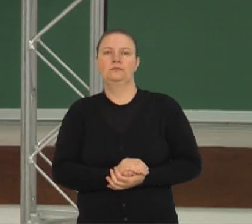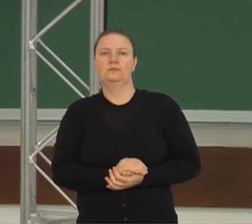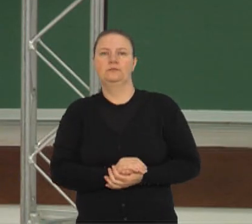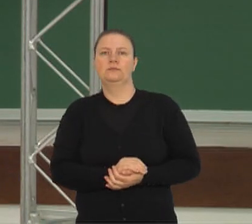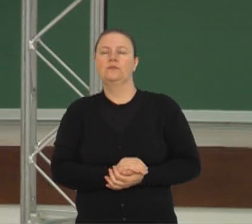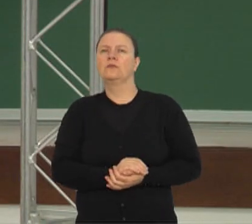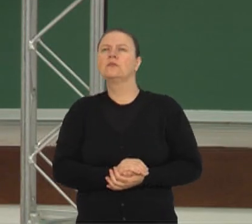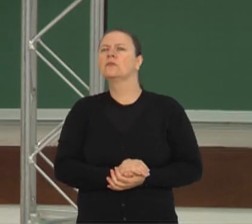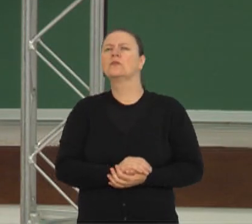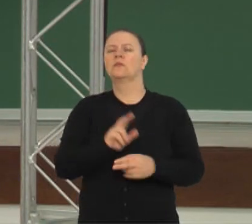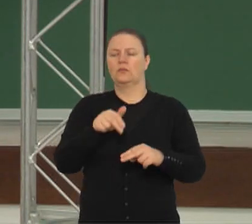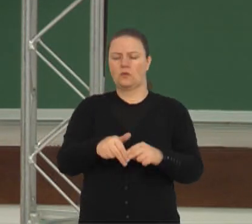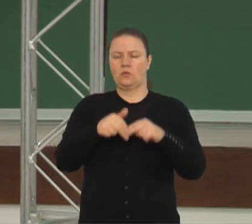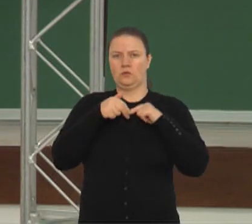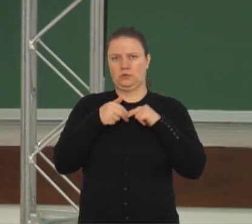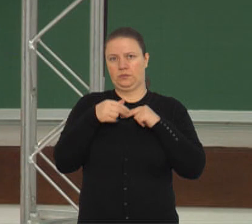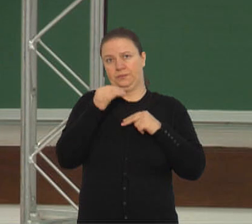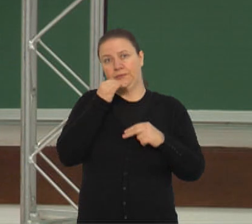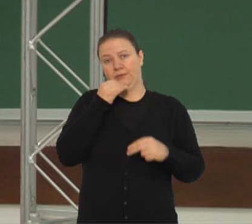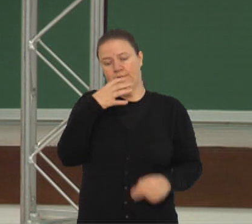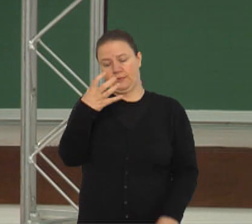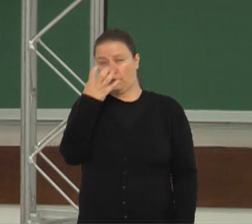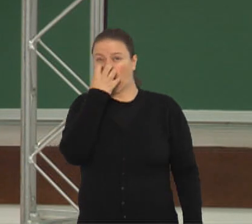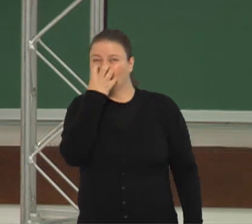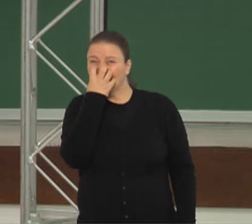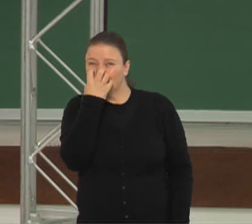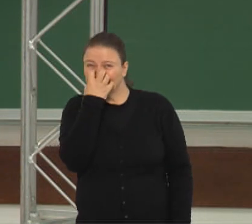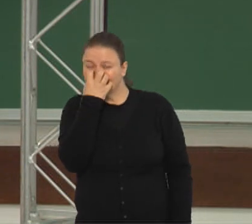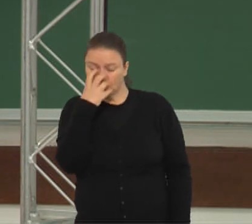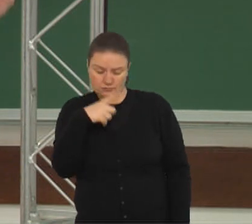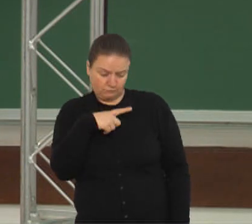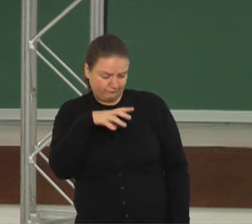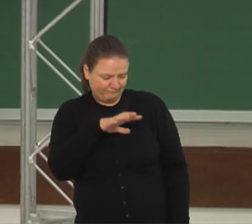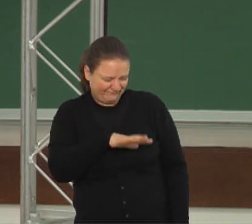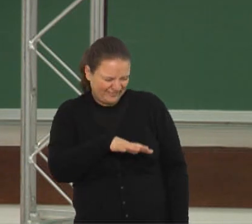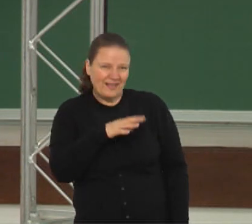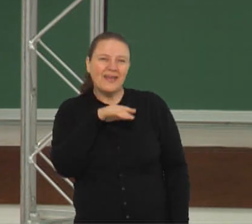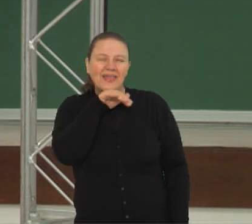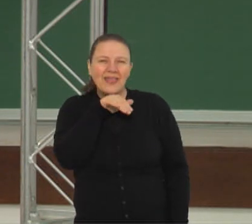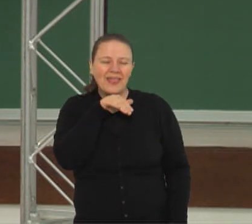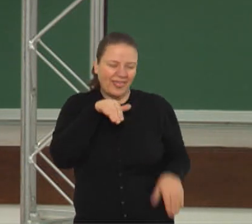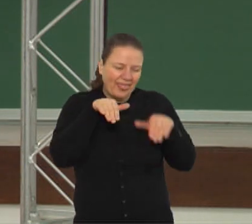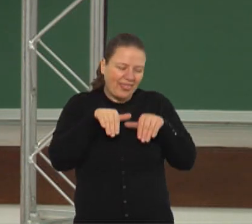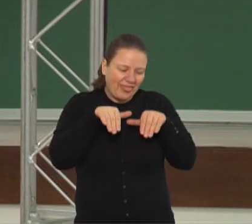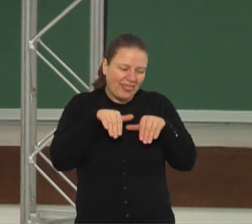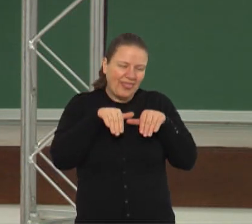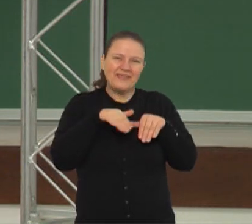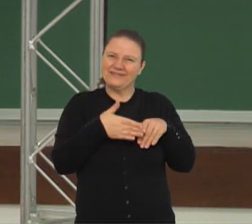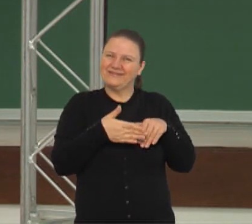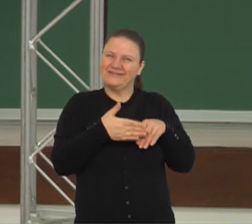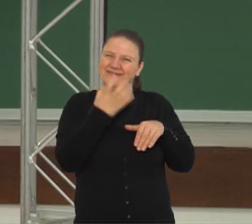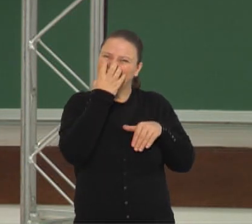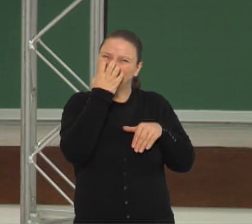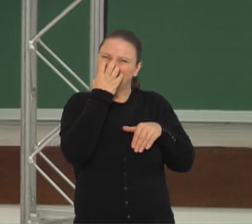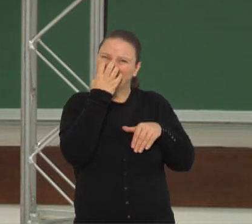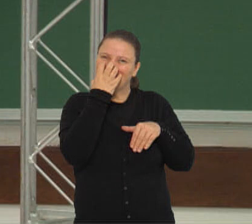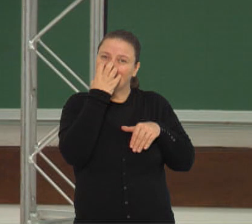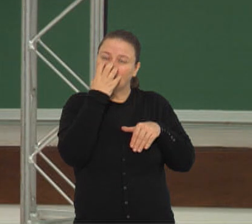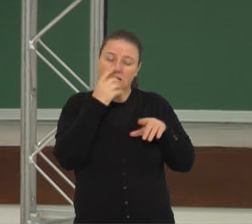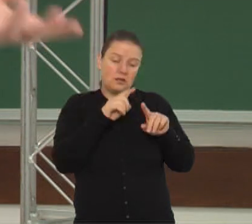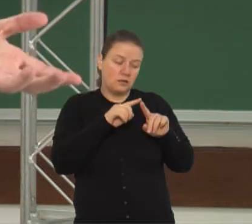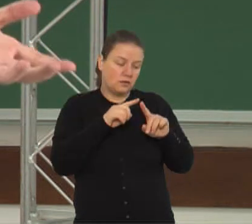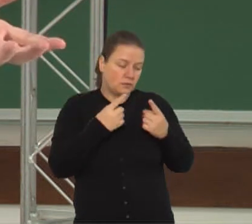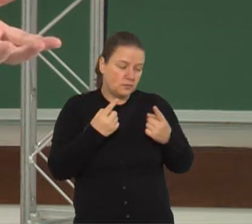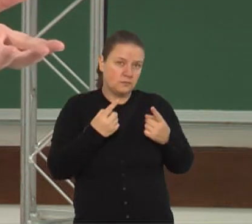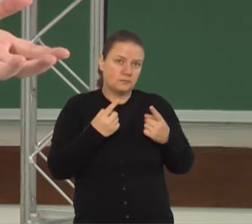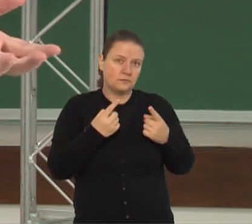o fato de ser um cachorro, tem a essência do cachorro. O que é a questão só do acidente? Disso